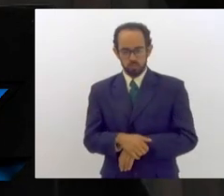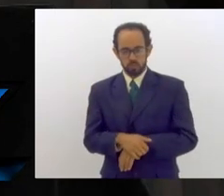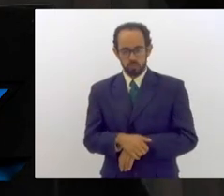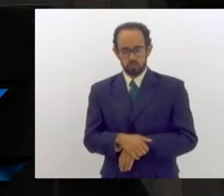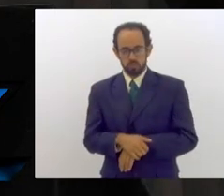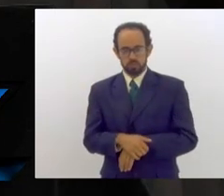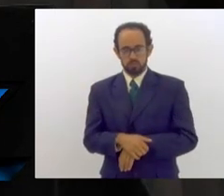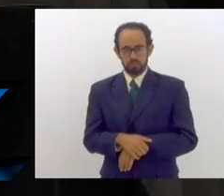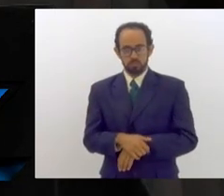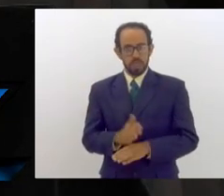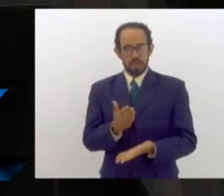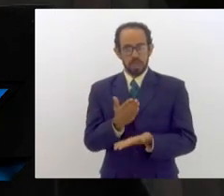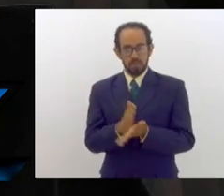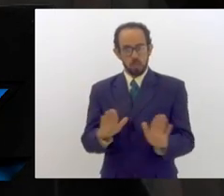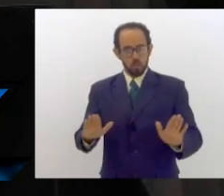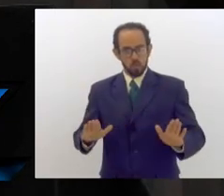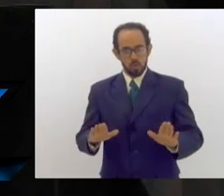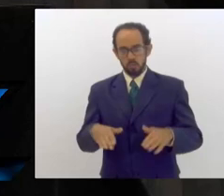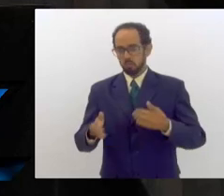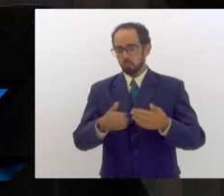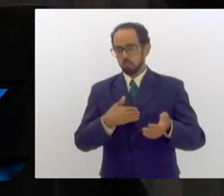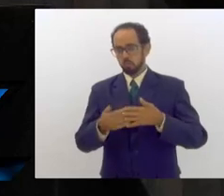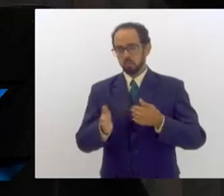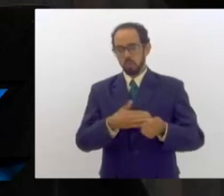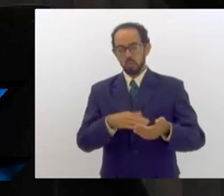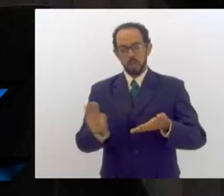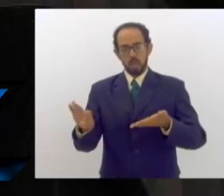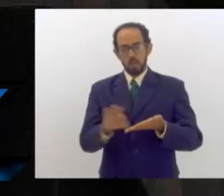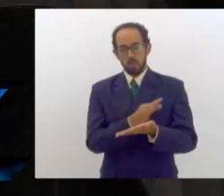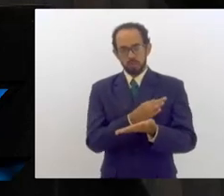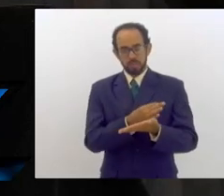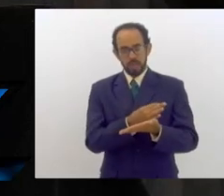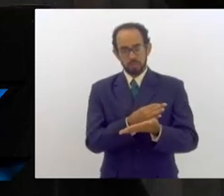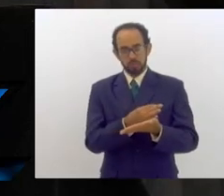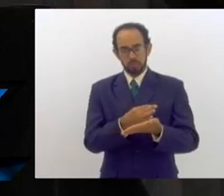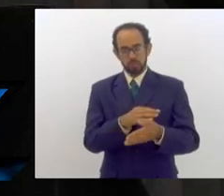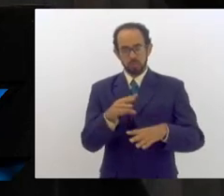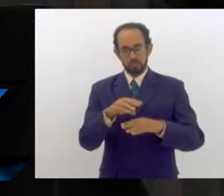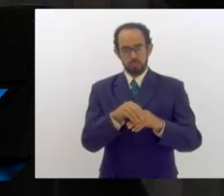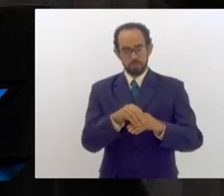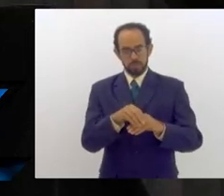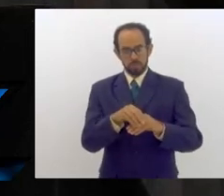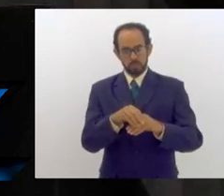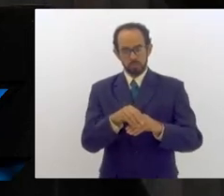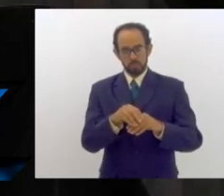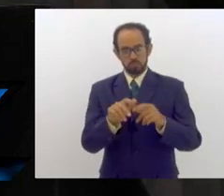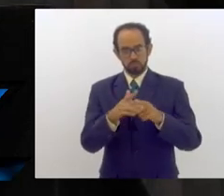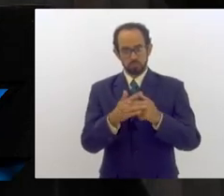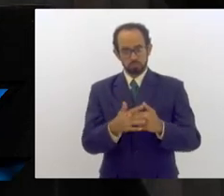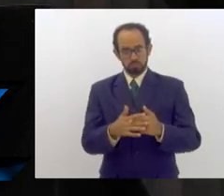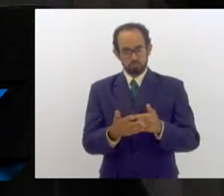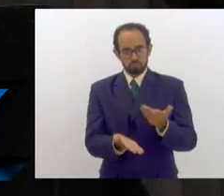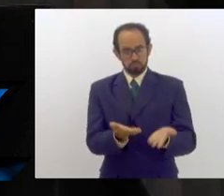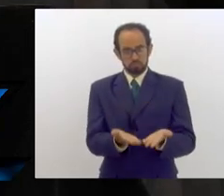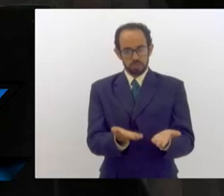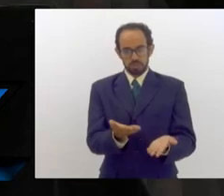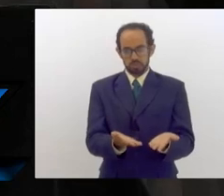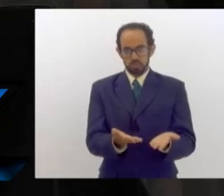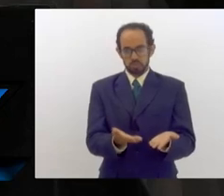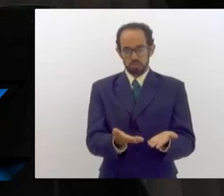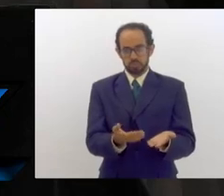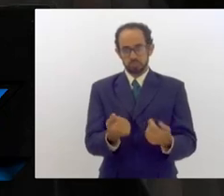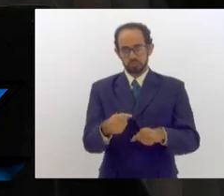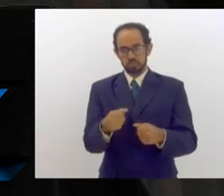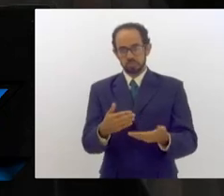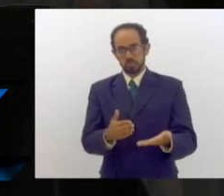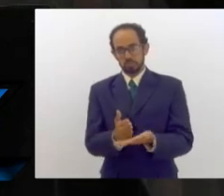Além do mais qualquer termo aditivo ou qualquer termo de ajuste conduta que o governo fizer tem que